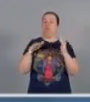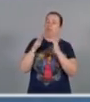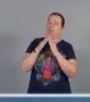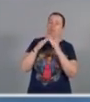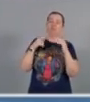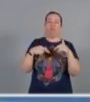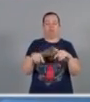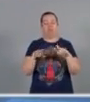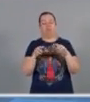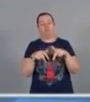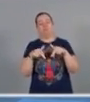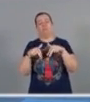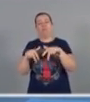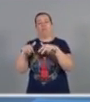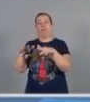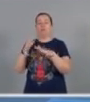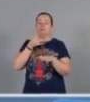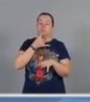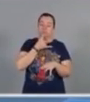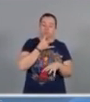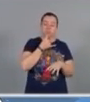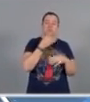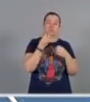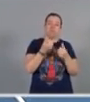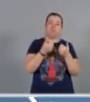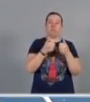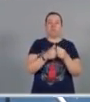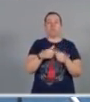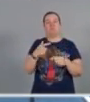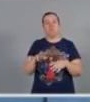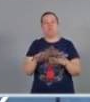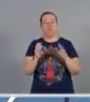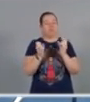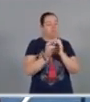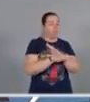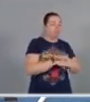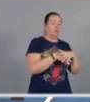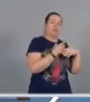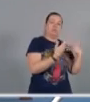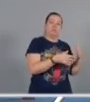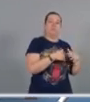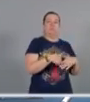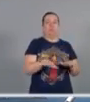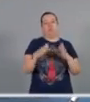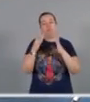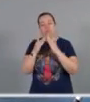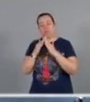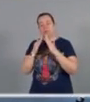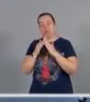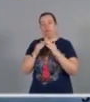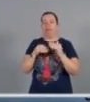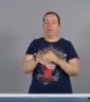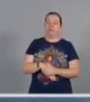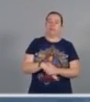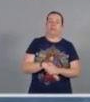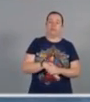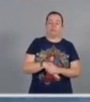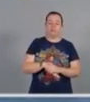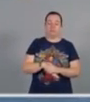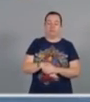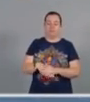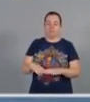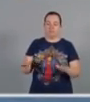casa dele vamos vamos Ah então tá bom né não deu certo nós vamos para casa agora voltar Cléo faz a ser o que é